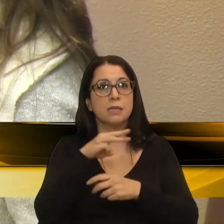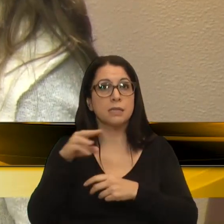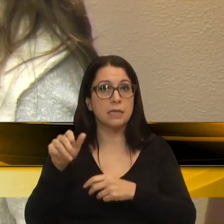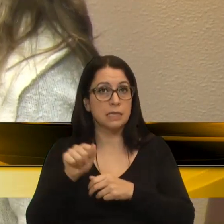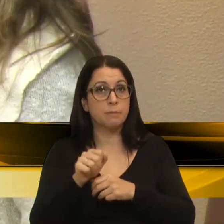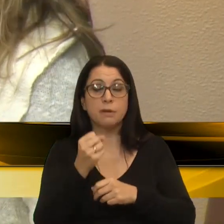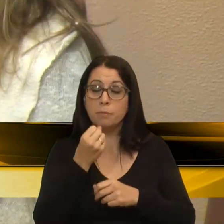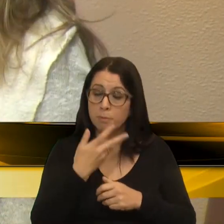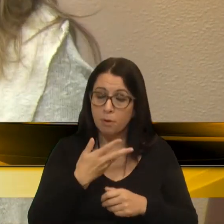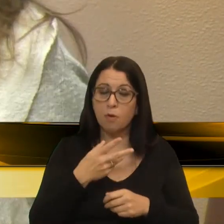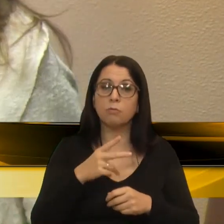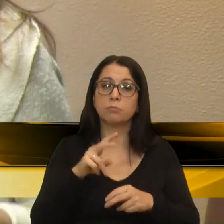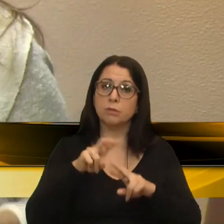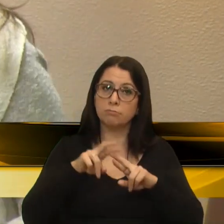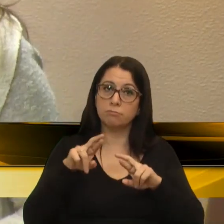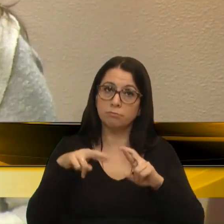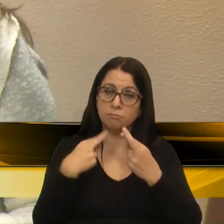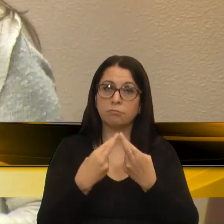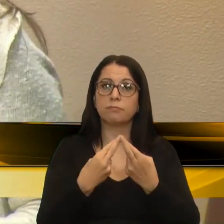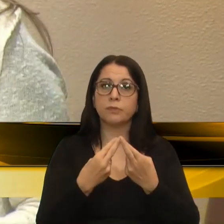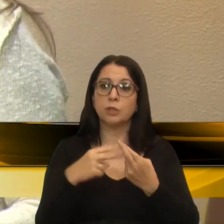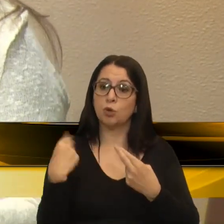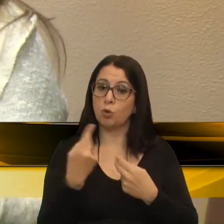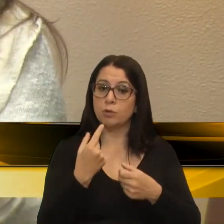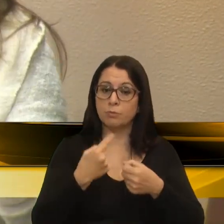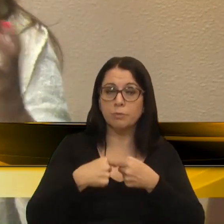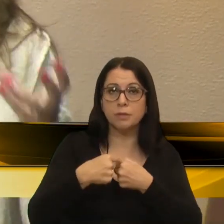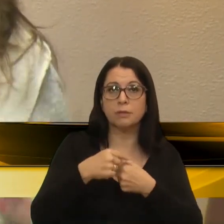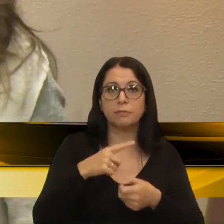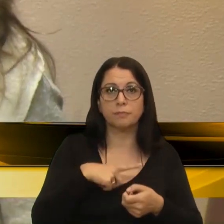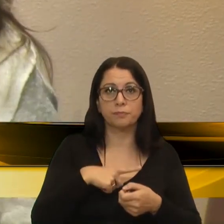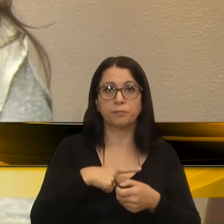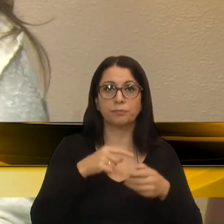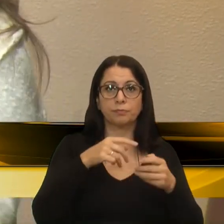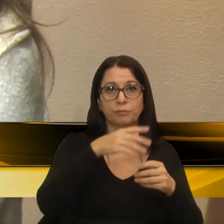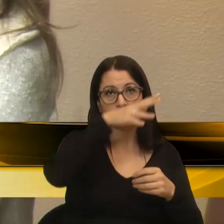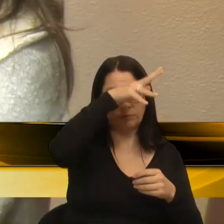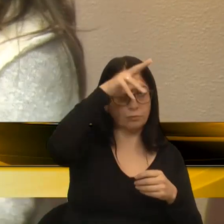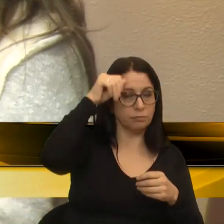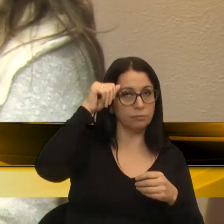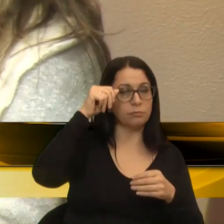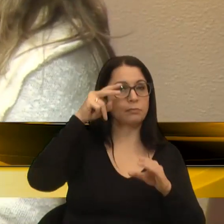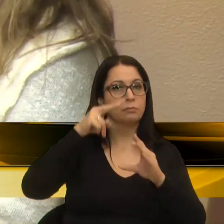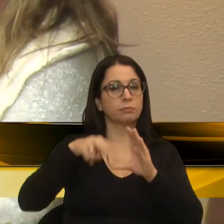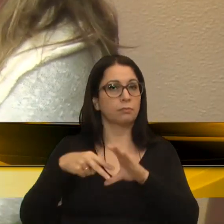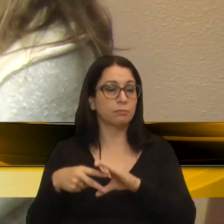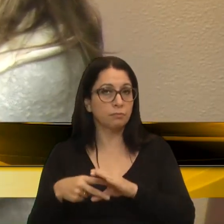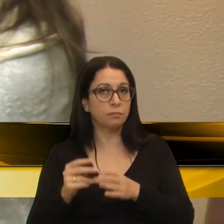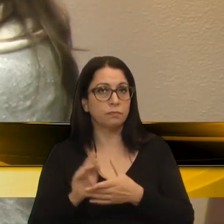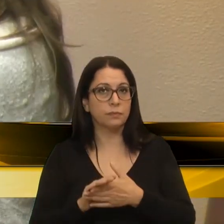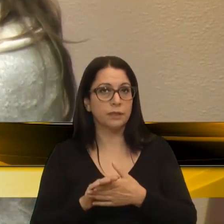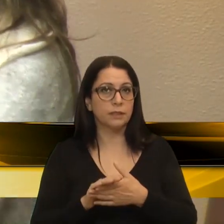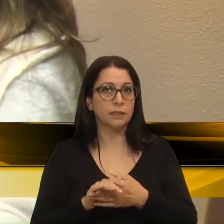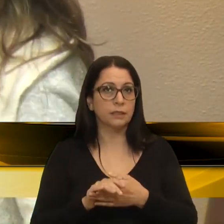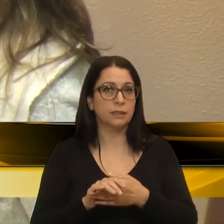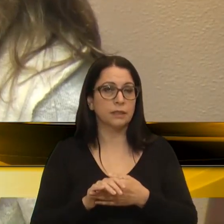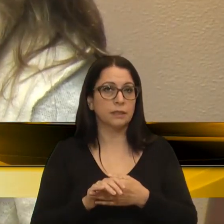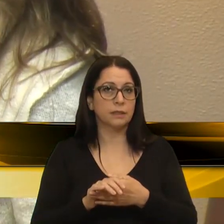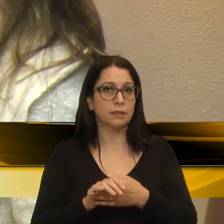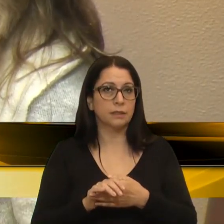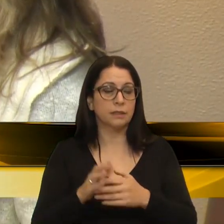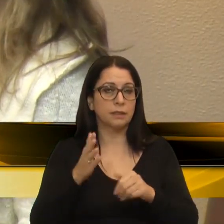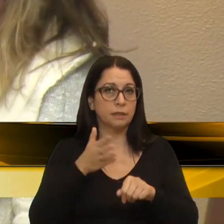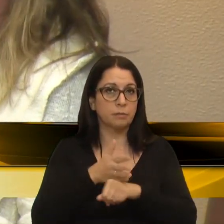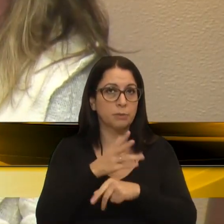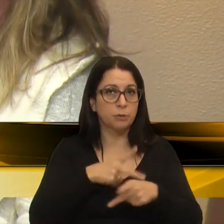bom. E nós somos uma cidade que tem um executivo, um legislativo, participou